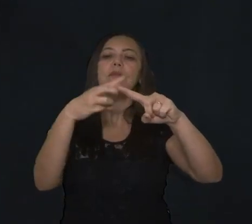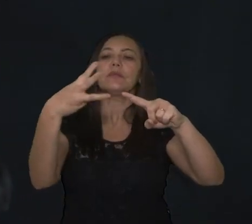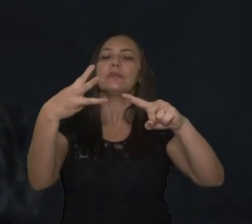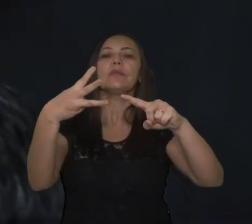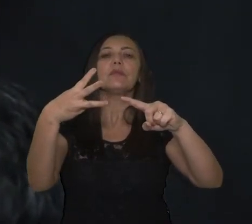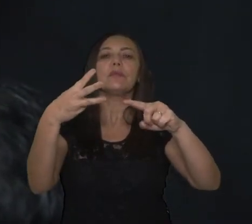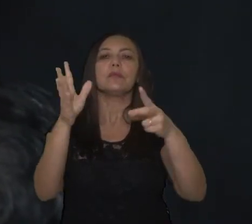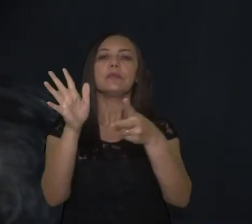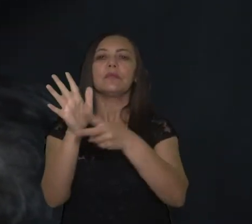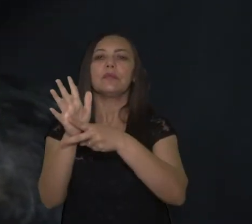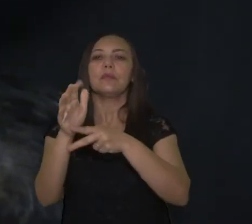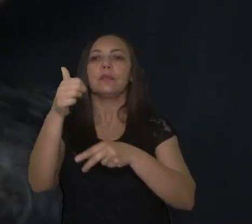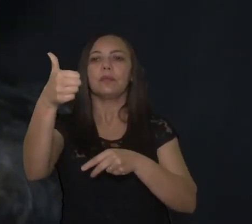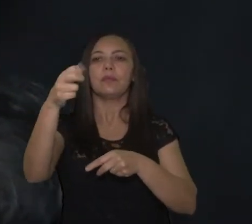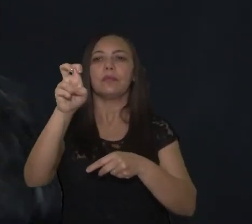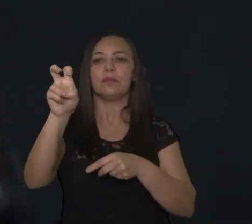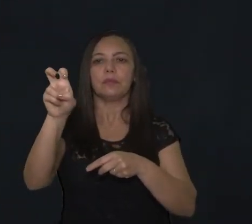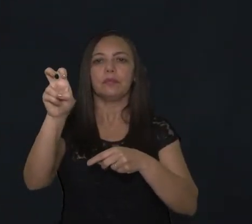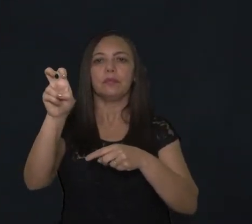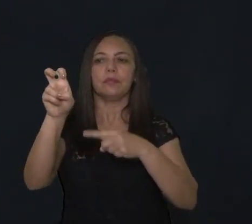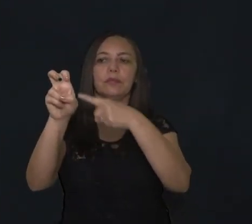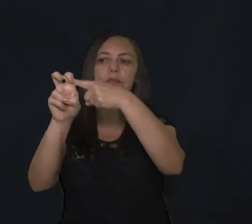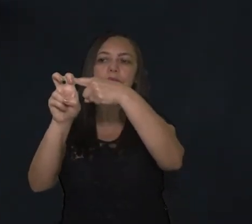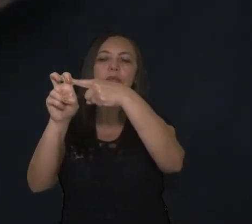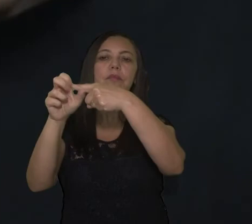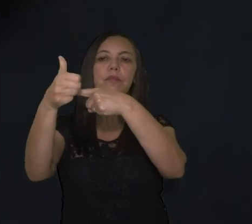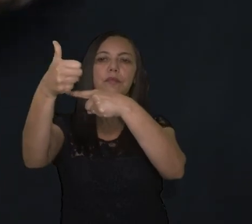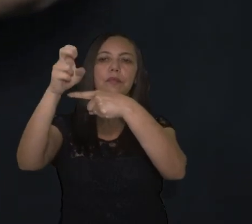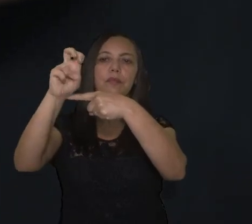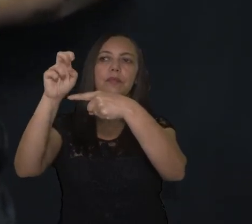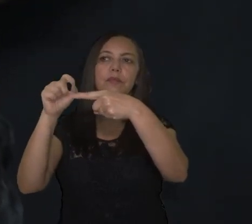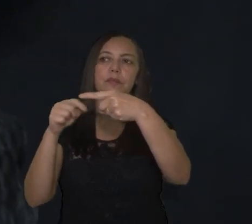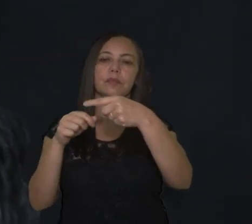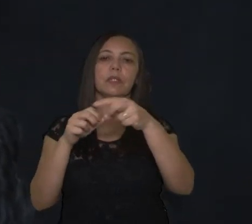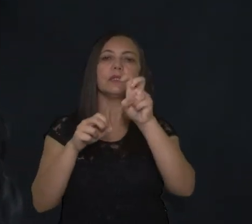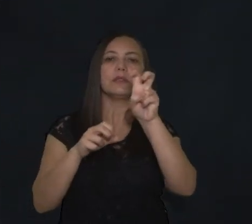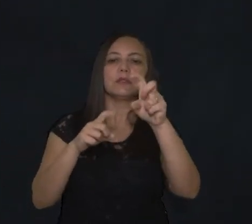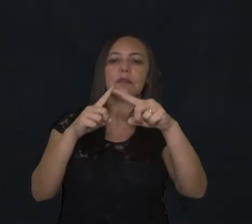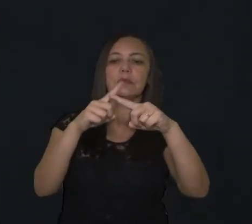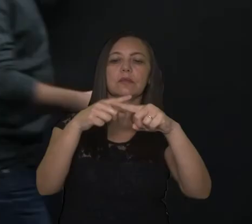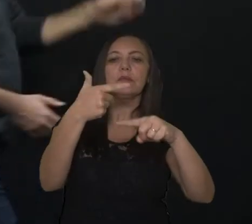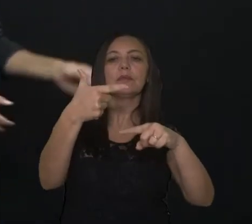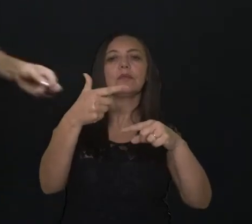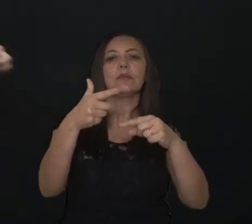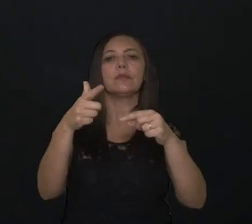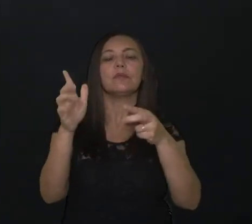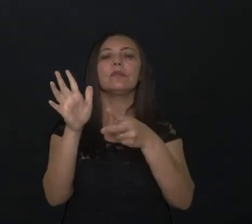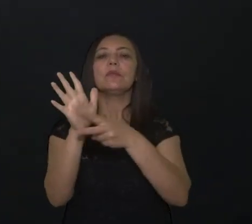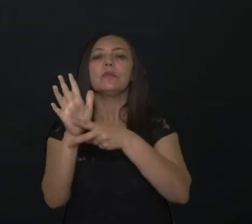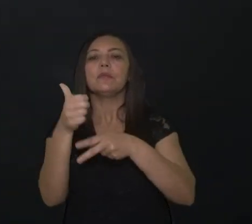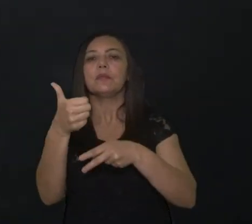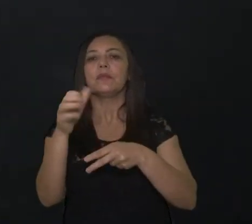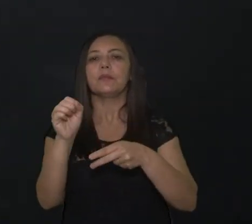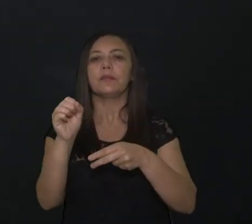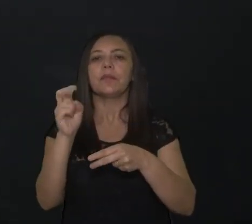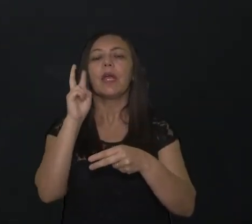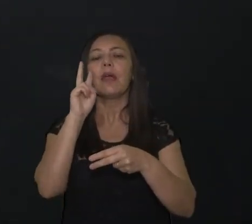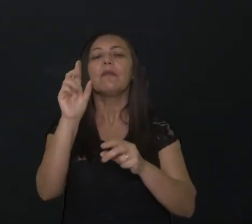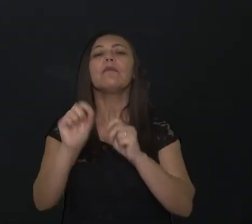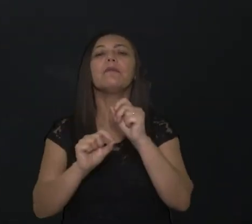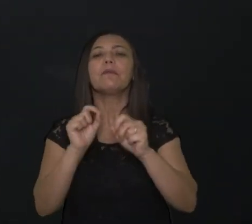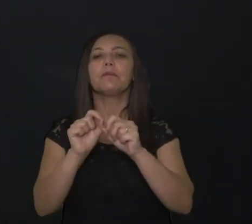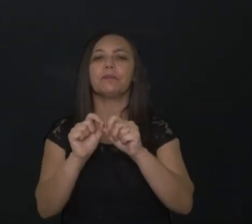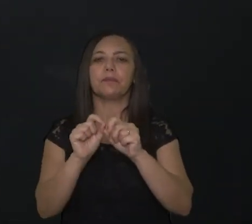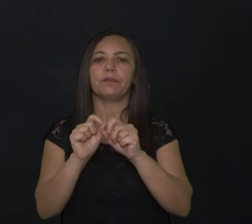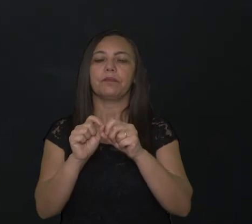é igual a 15 em cima. E 5 vezes 2 é igual a 10 aqui embaixo. Com isso você verifica